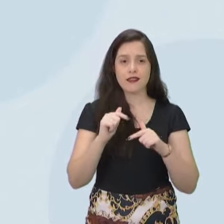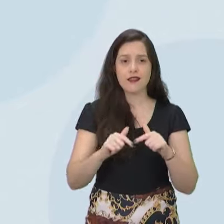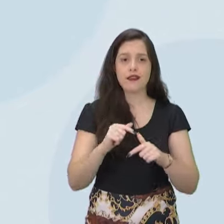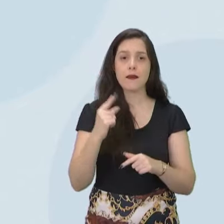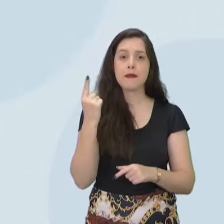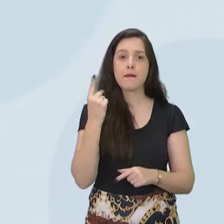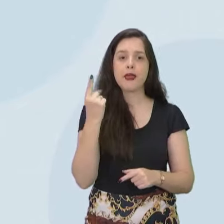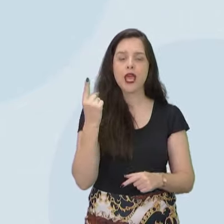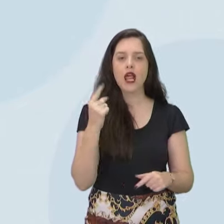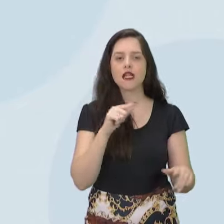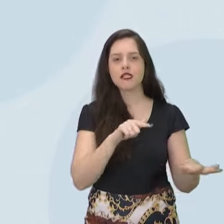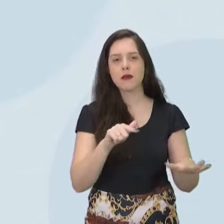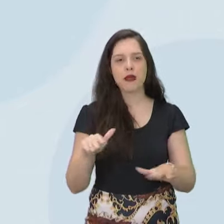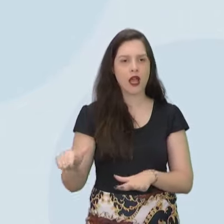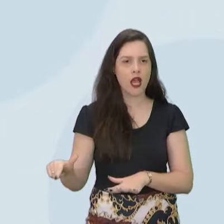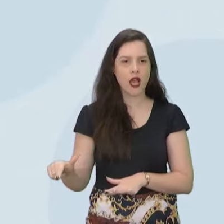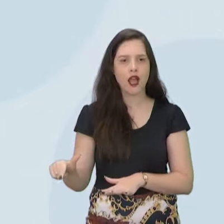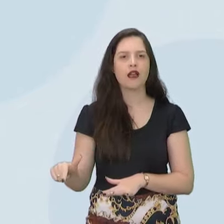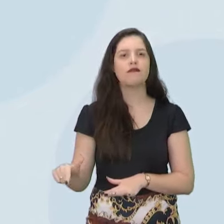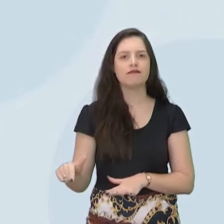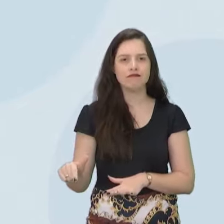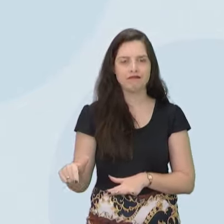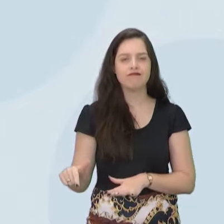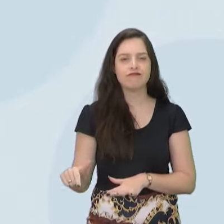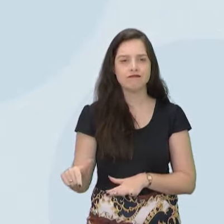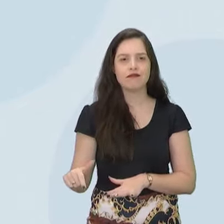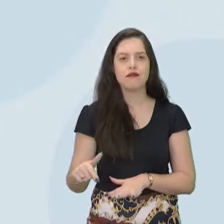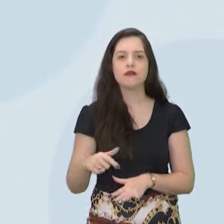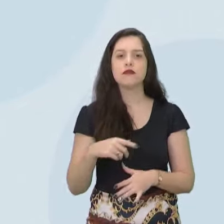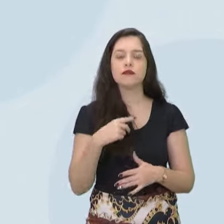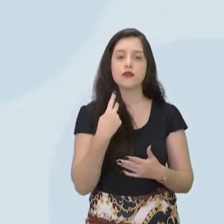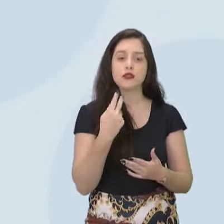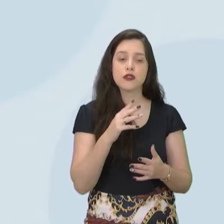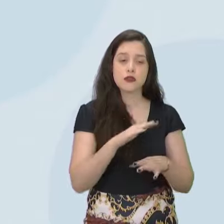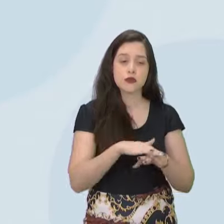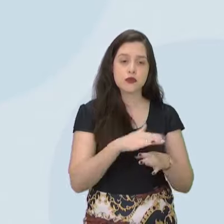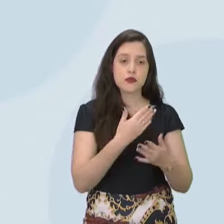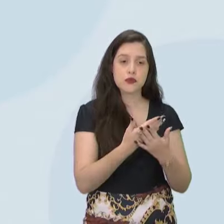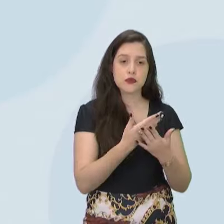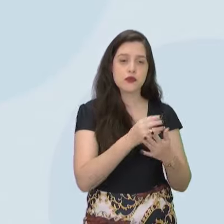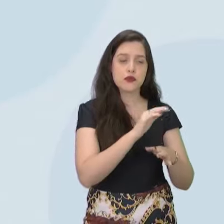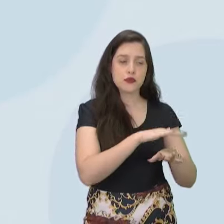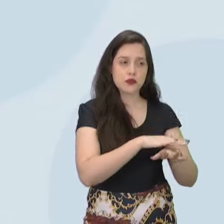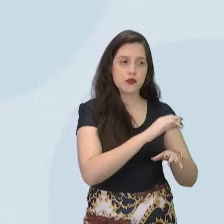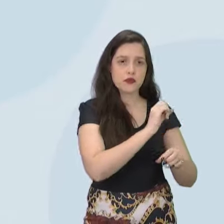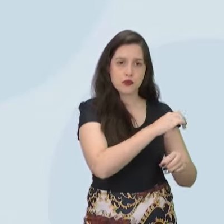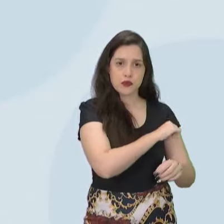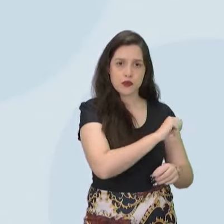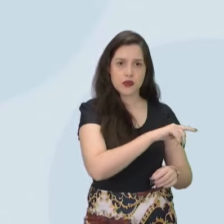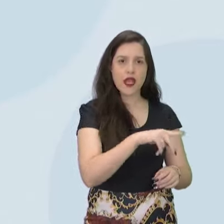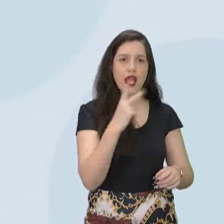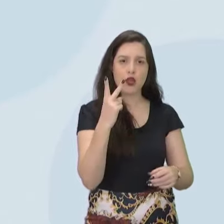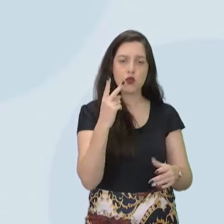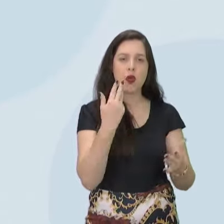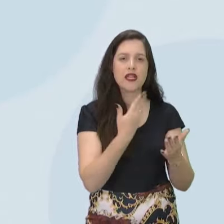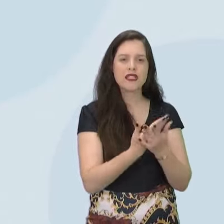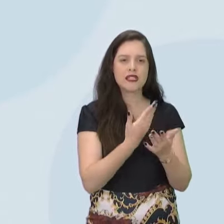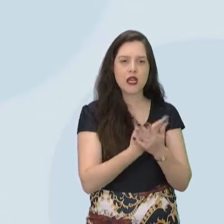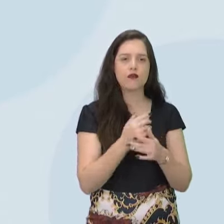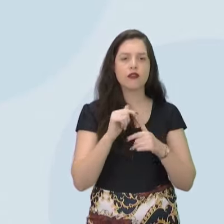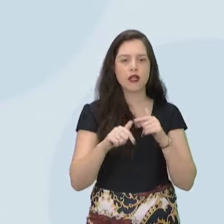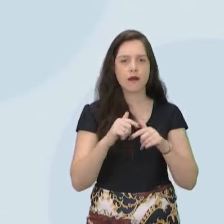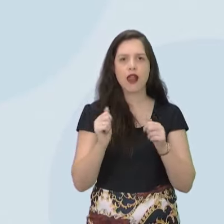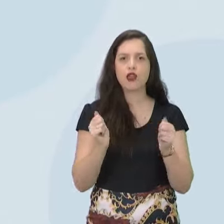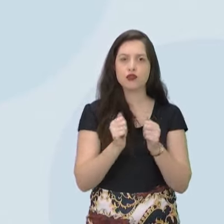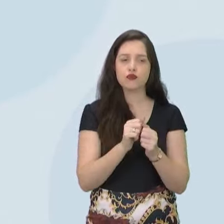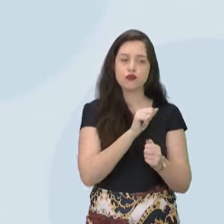primeira semana, né, de que vocês estão aplicando aí o mapa com os estudantes, então 2 aulas dá para trabalhar a introdução com os